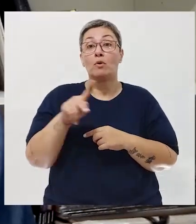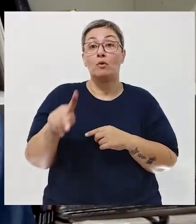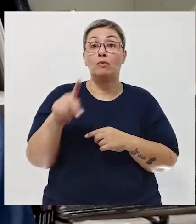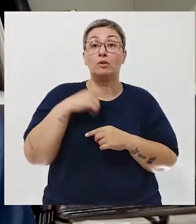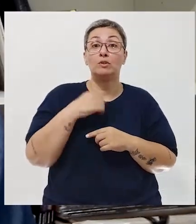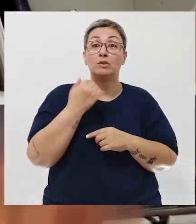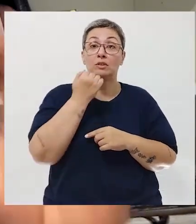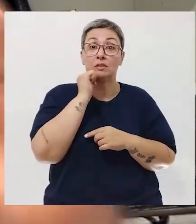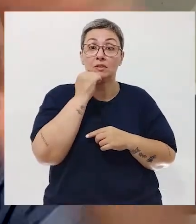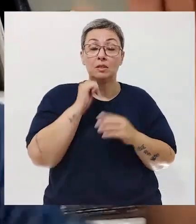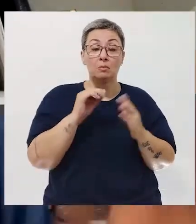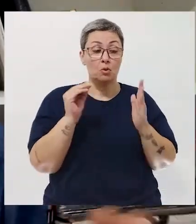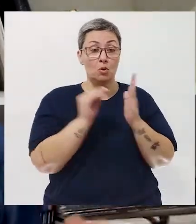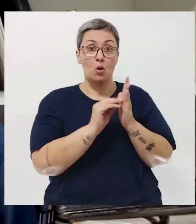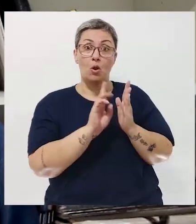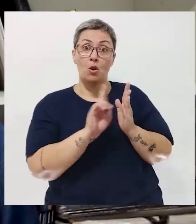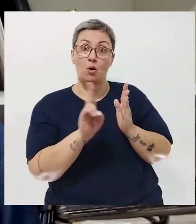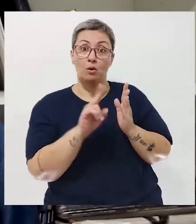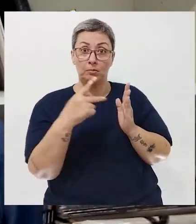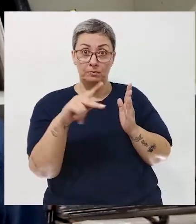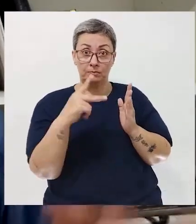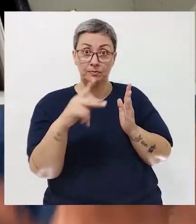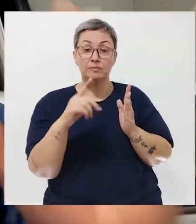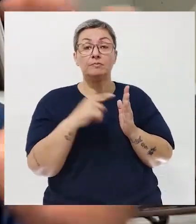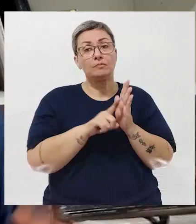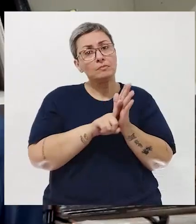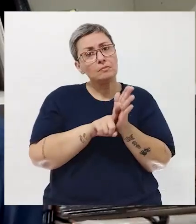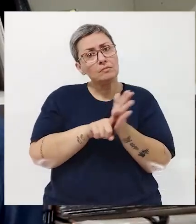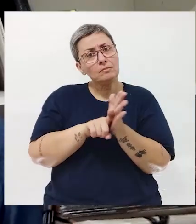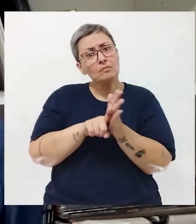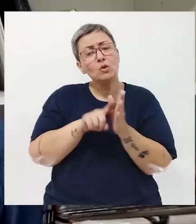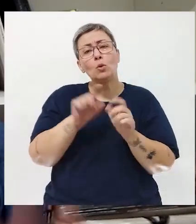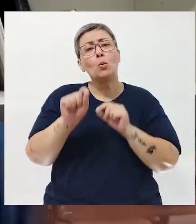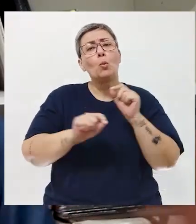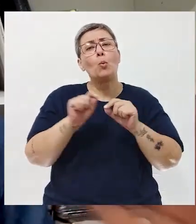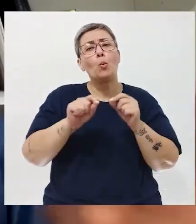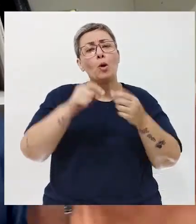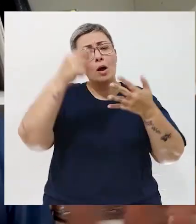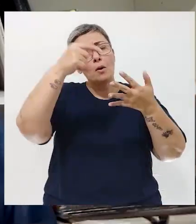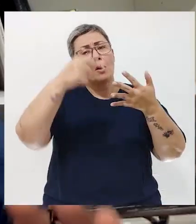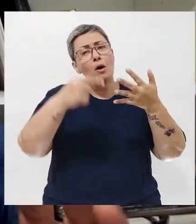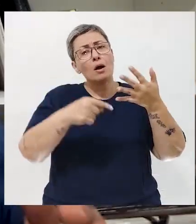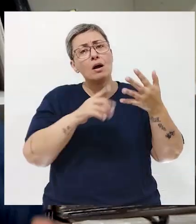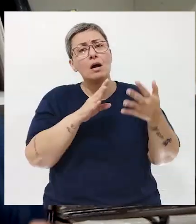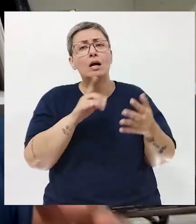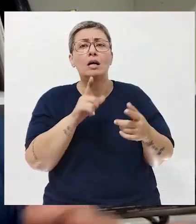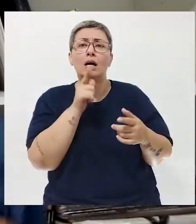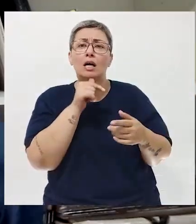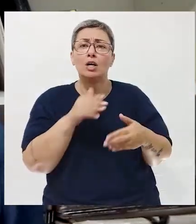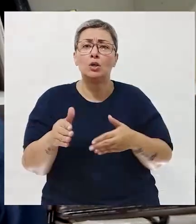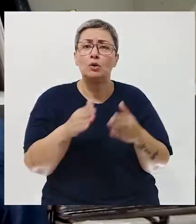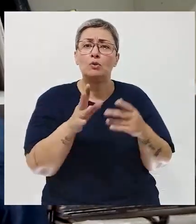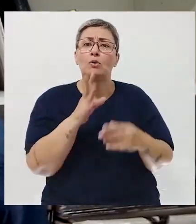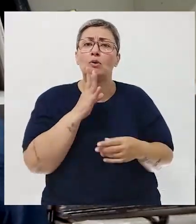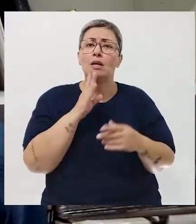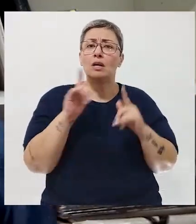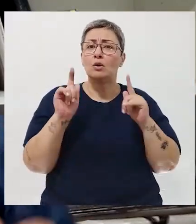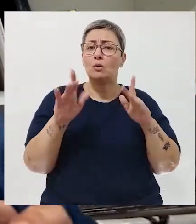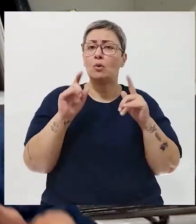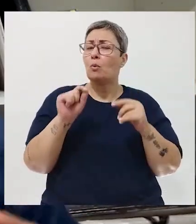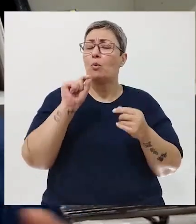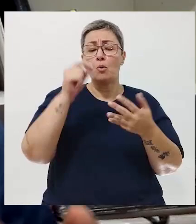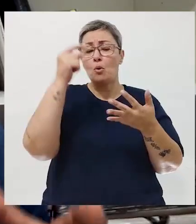de Ciências. Coloque o seu nome numa folha e faça uma pesquisa. Quais são os rios que você conhece de